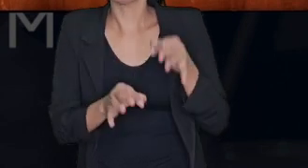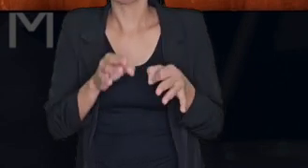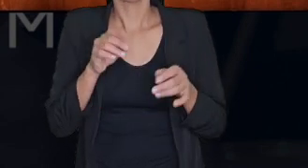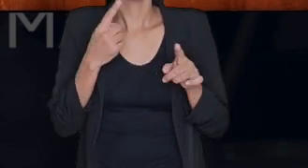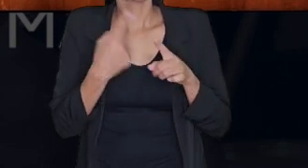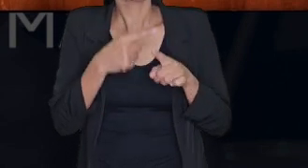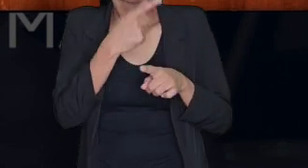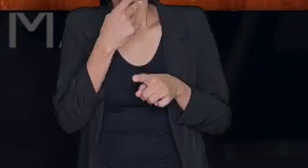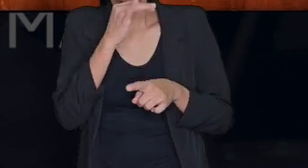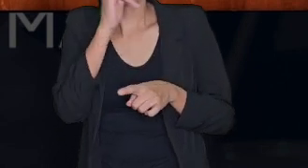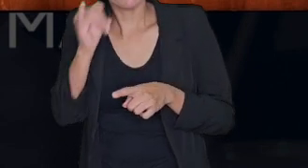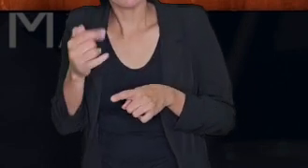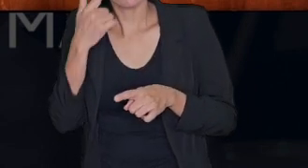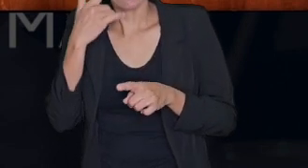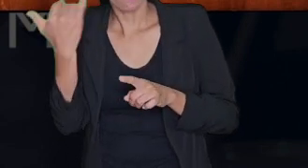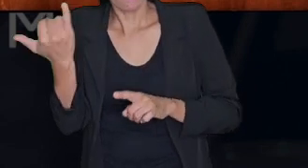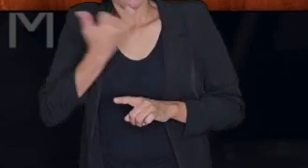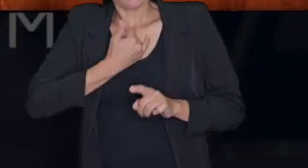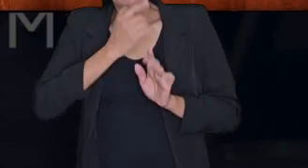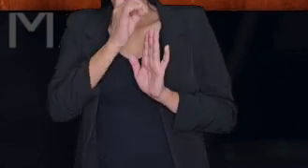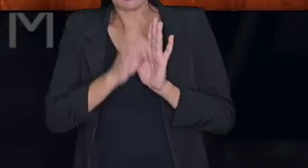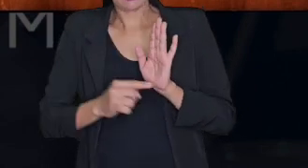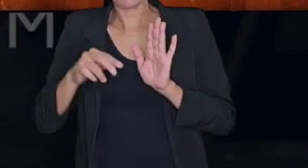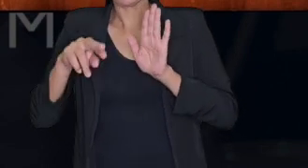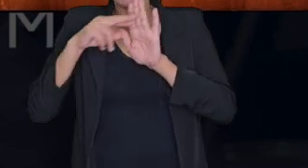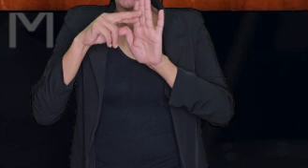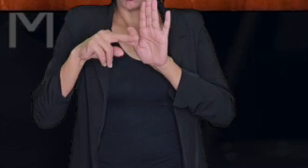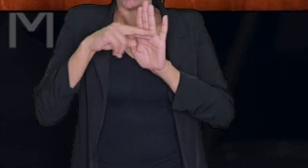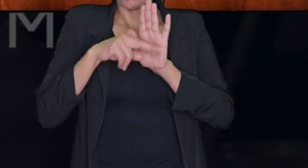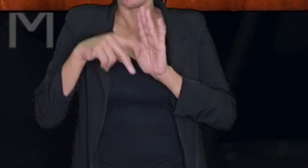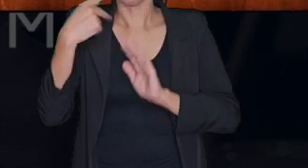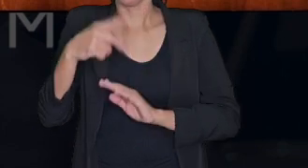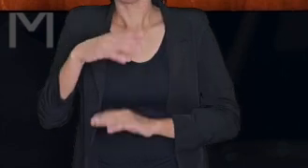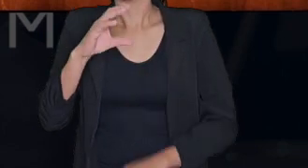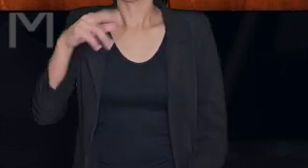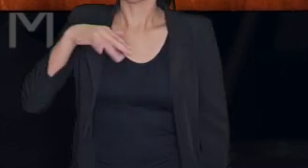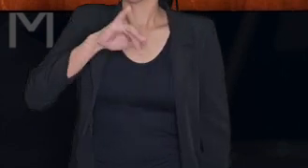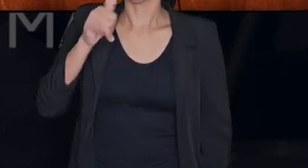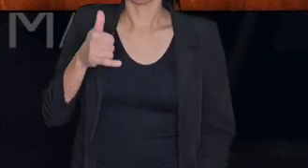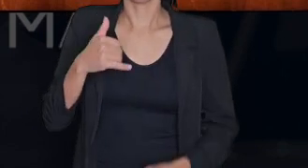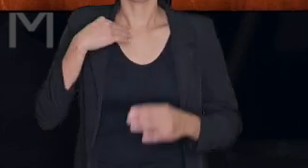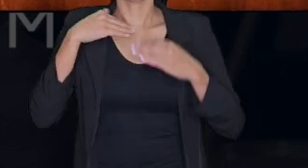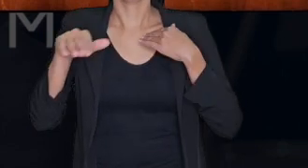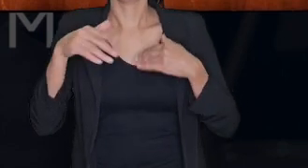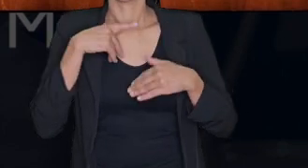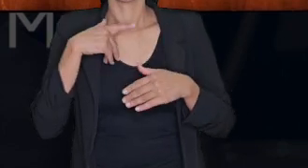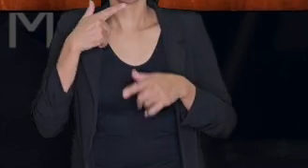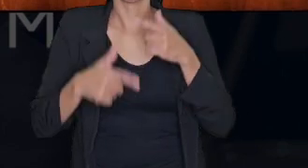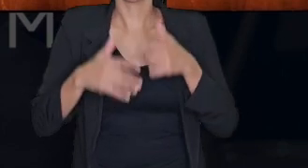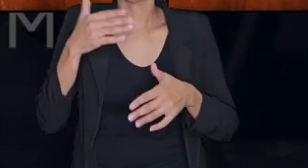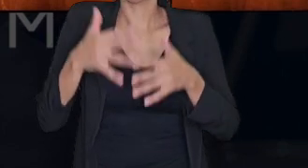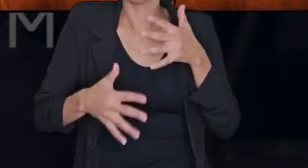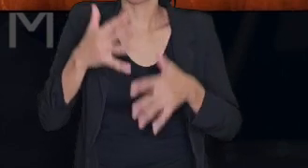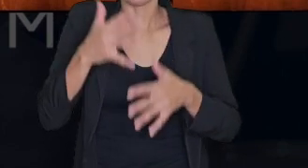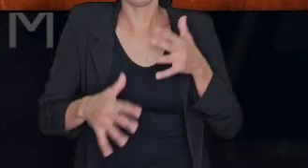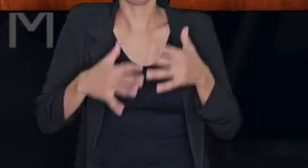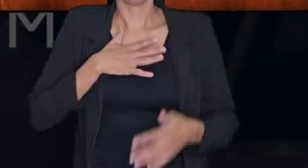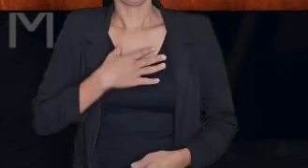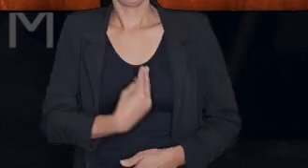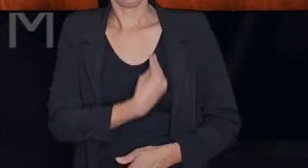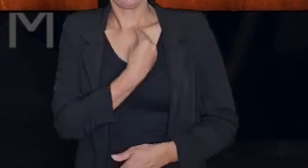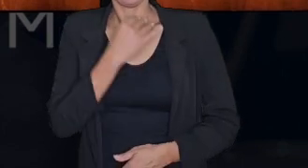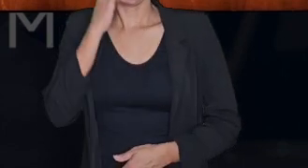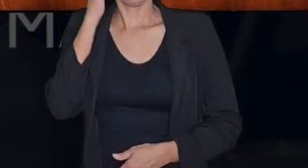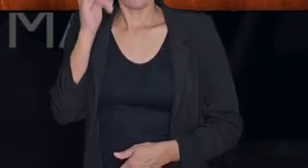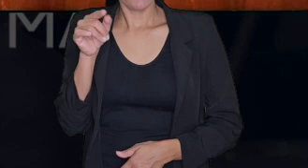tudo extrajudicialmente. Falei, olha, que tal você falar, juiz, declara que essa norma aqui do CNJ não tem nada a ver, que